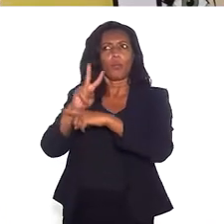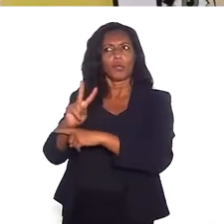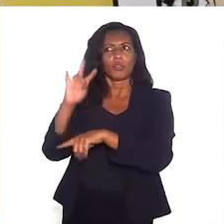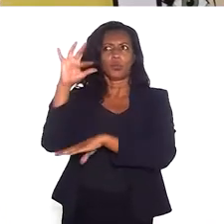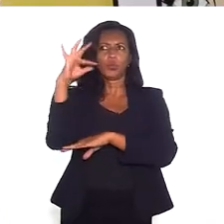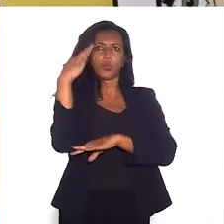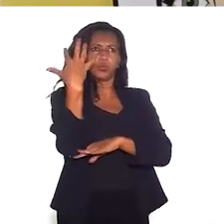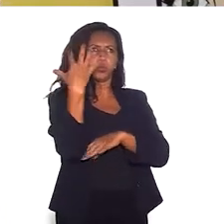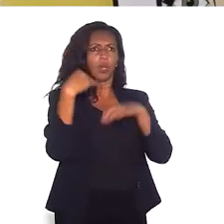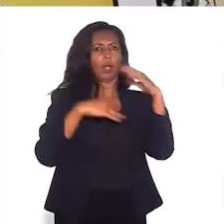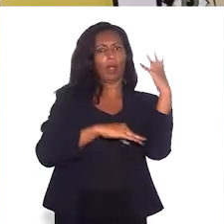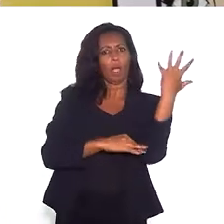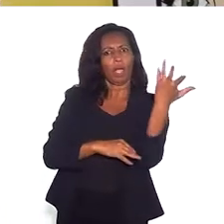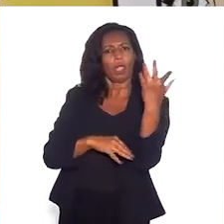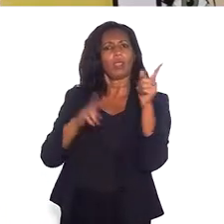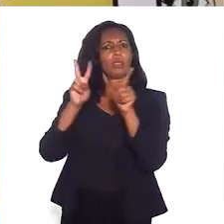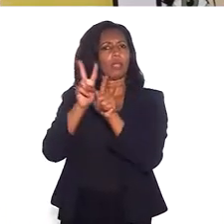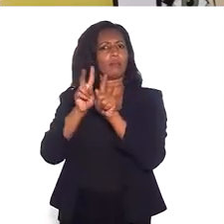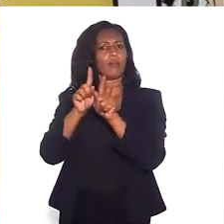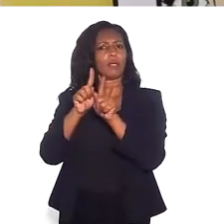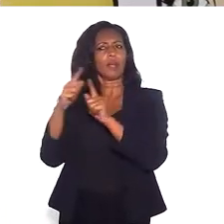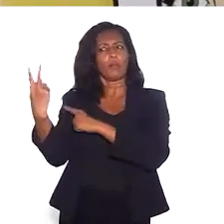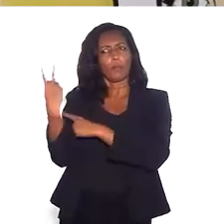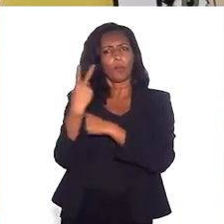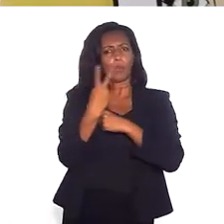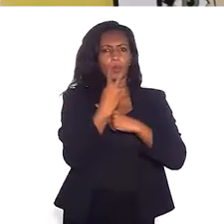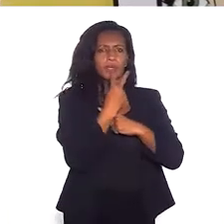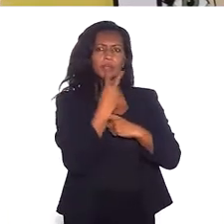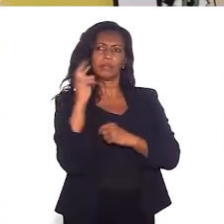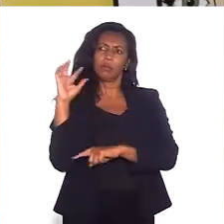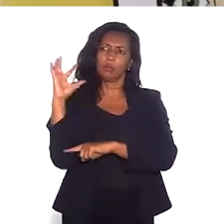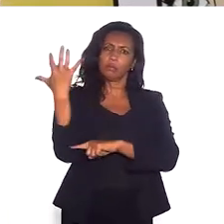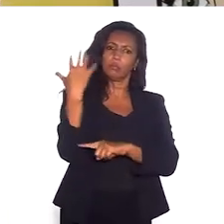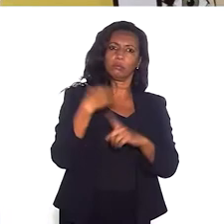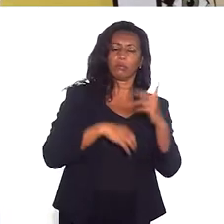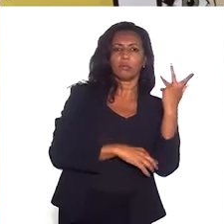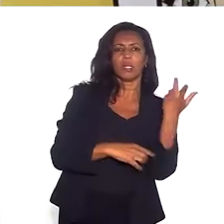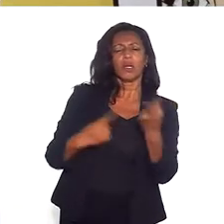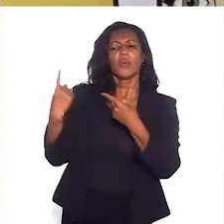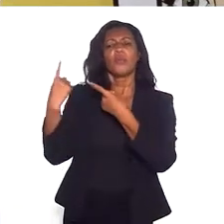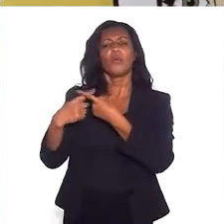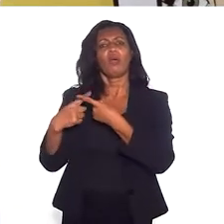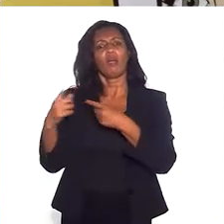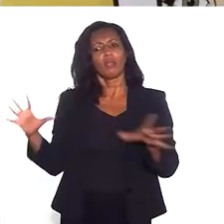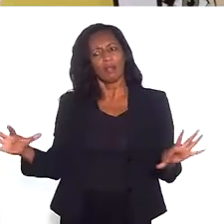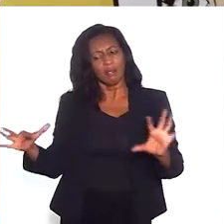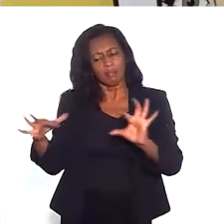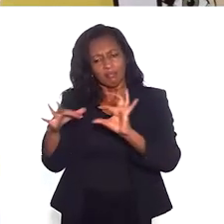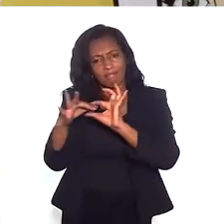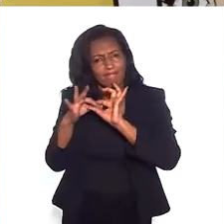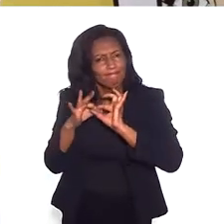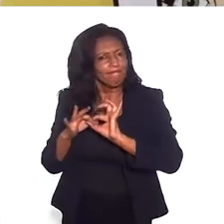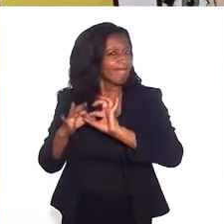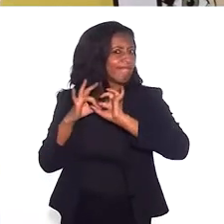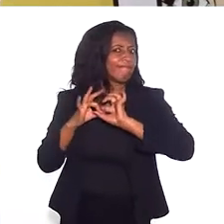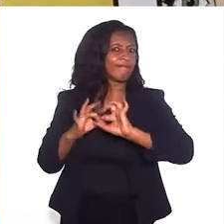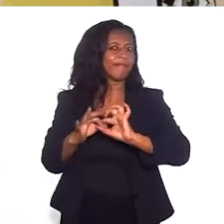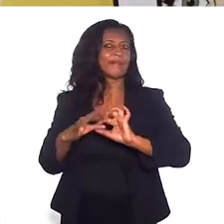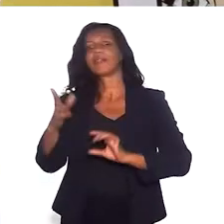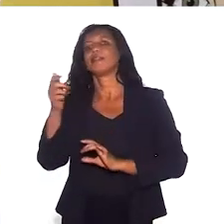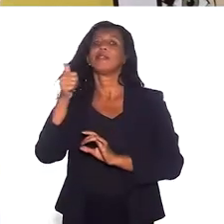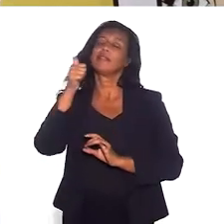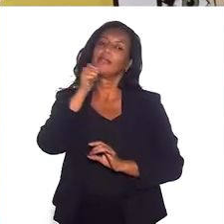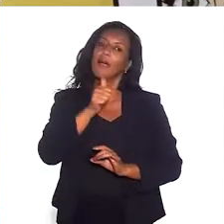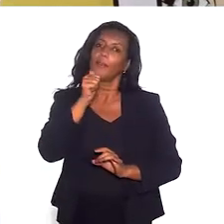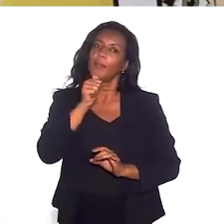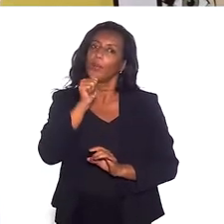meio ambiente, existe um mês de prevenção, de atenção ao meio ambiente. Por que essa ligação